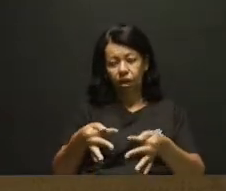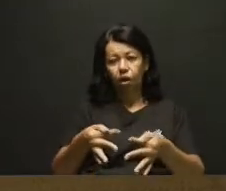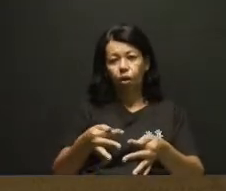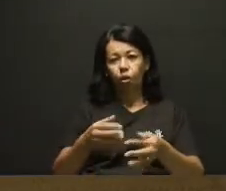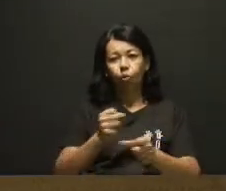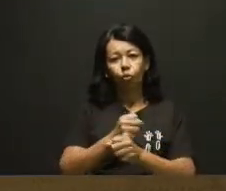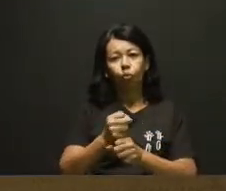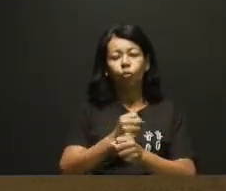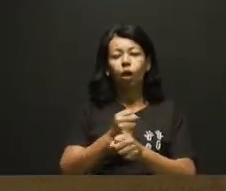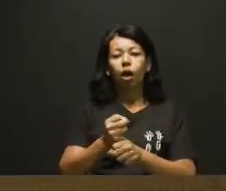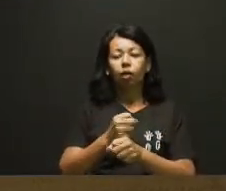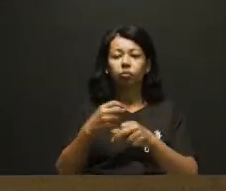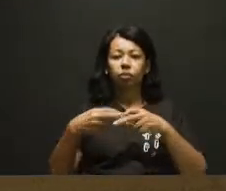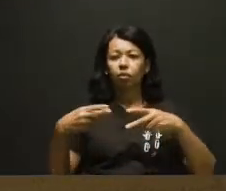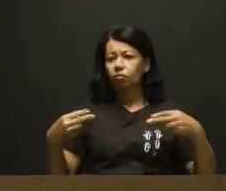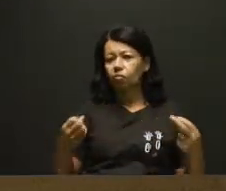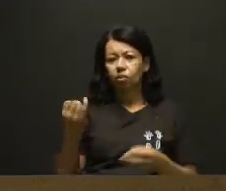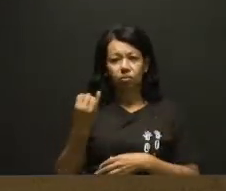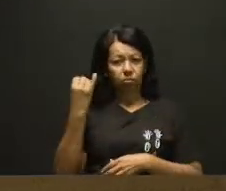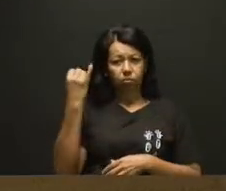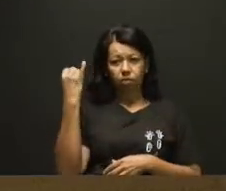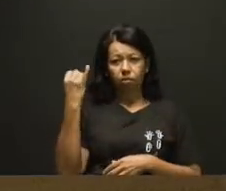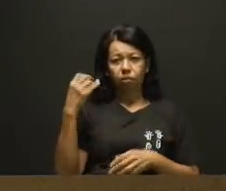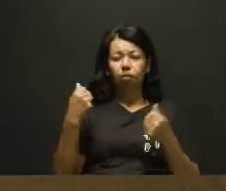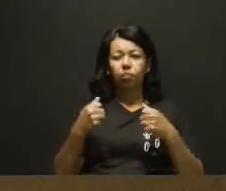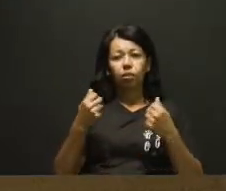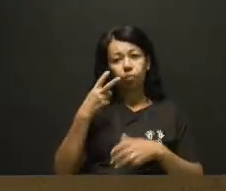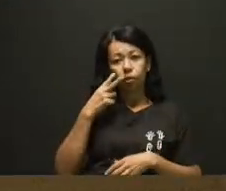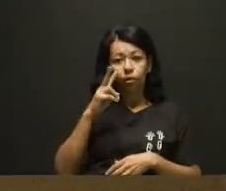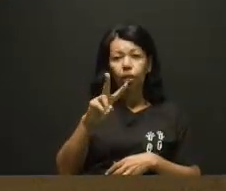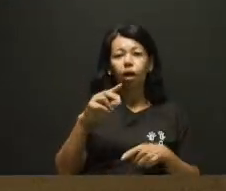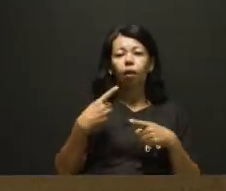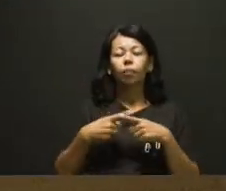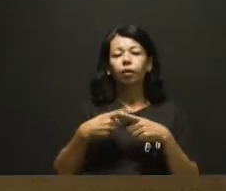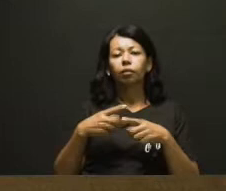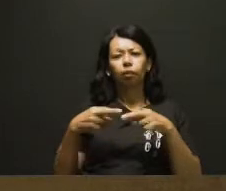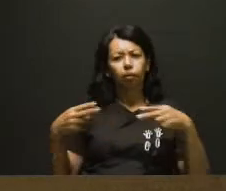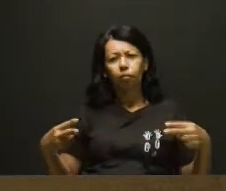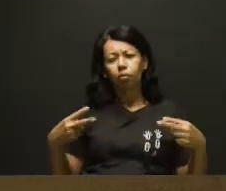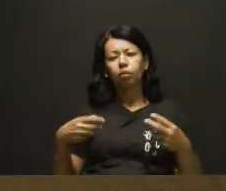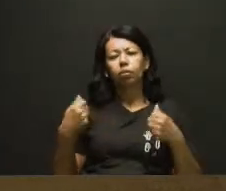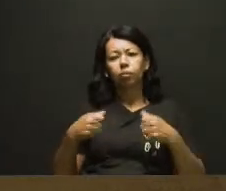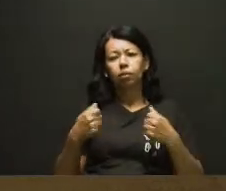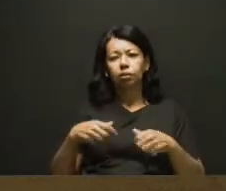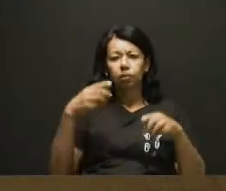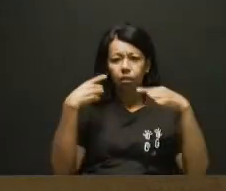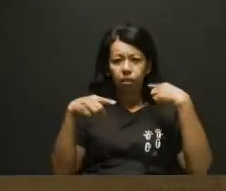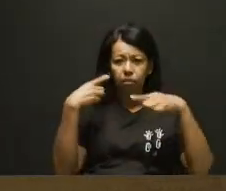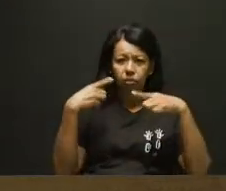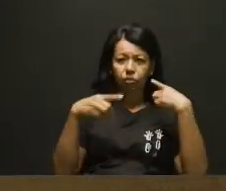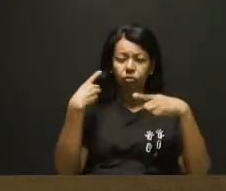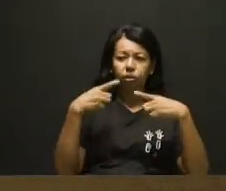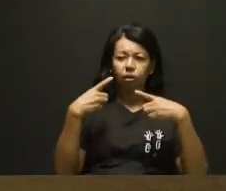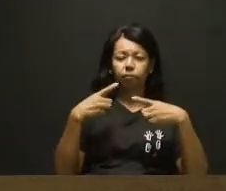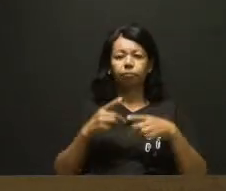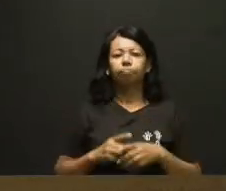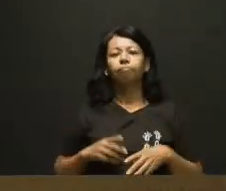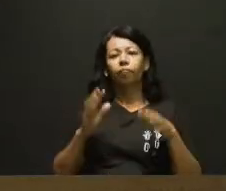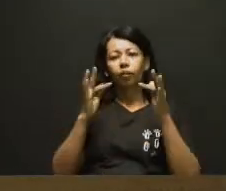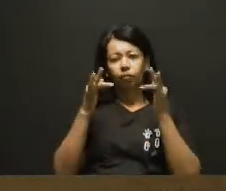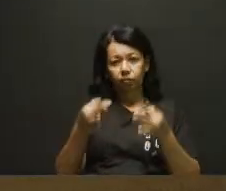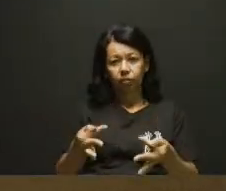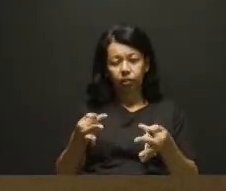são questões delicadas então nós precisamos olhar porque tem muita coisa séria precisa ser discutida é eu vou encerrar